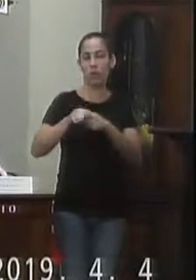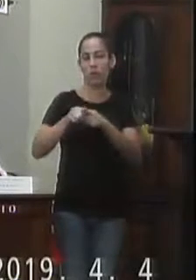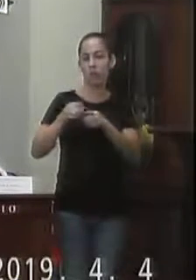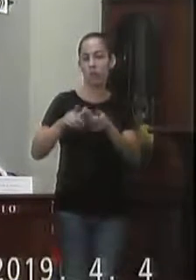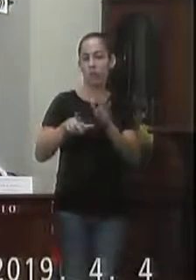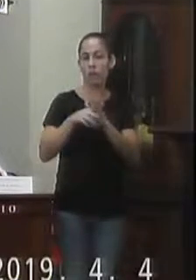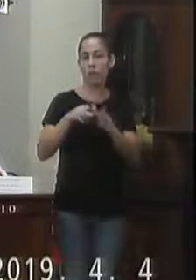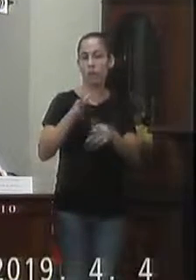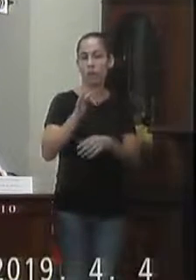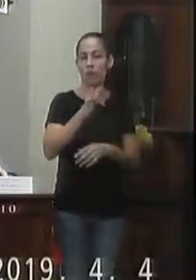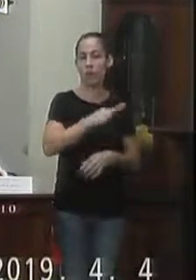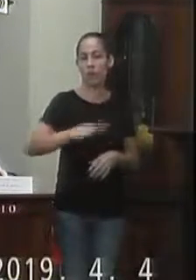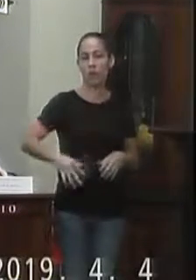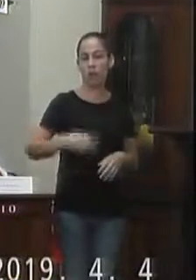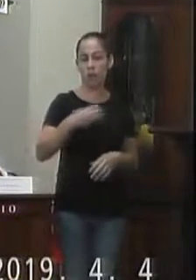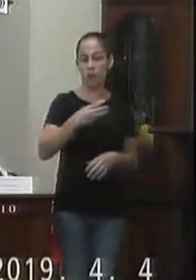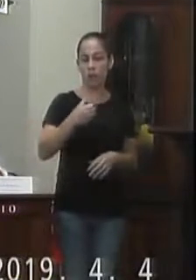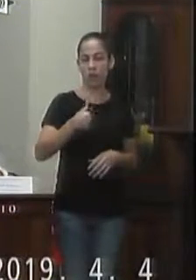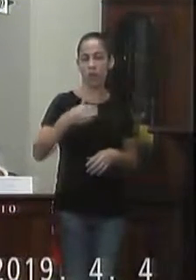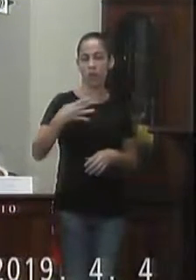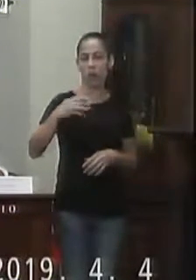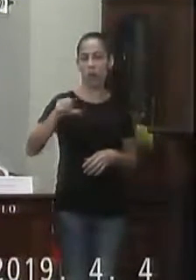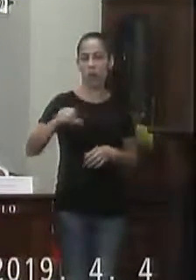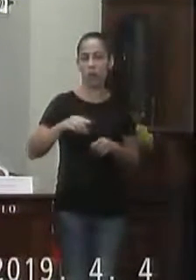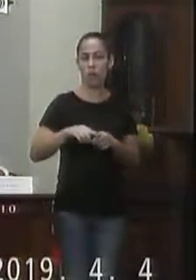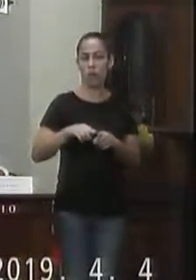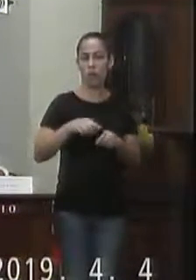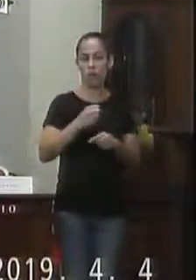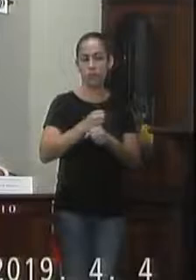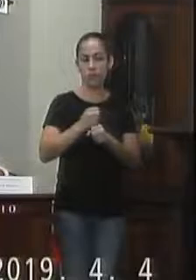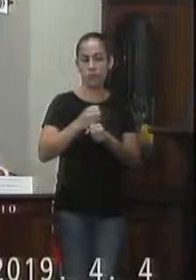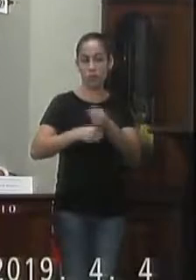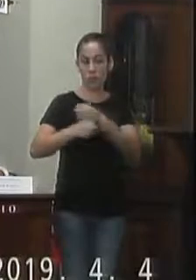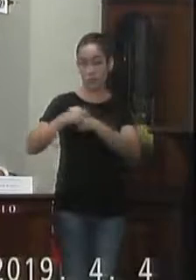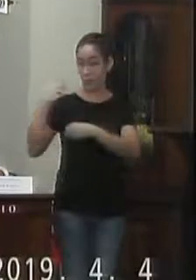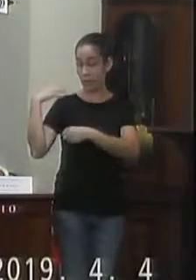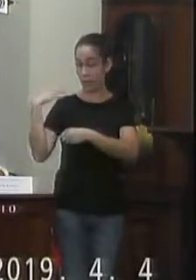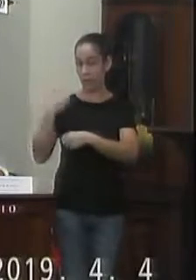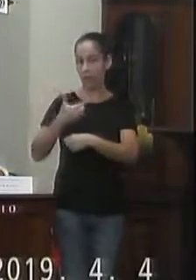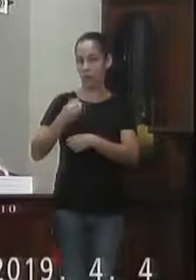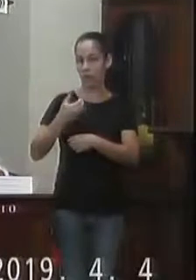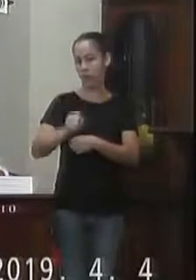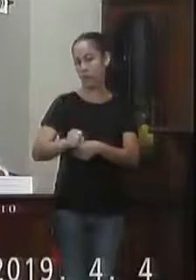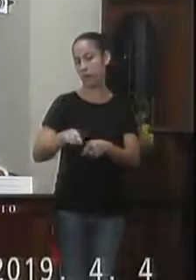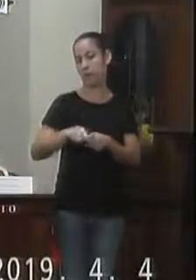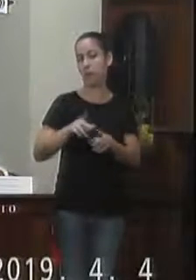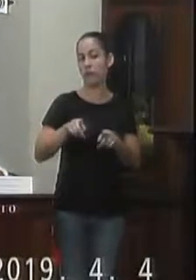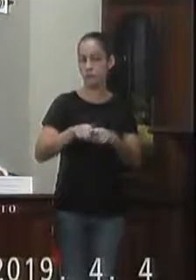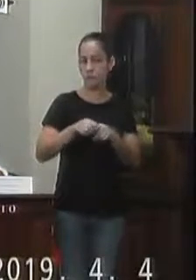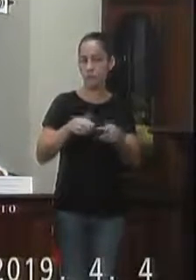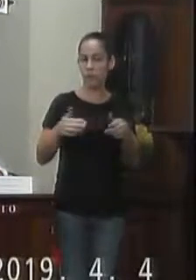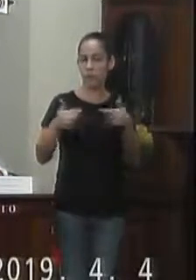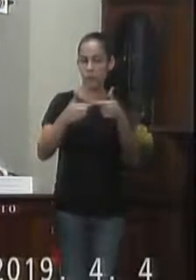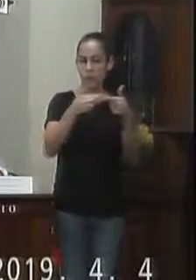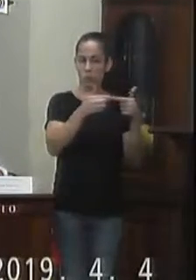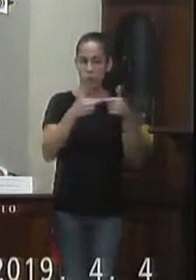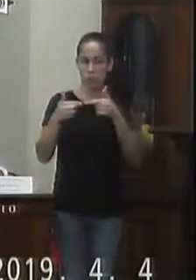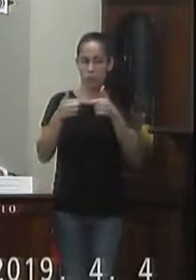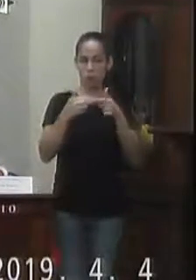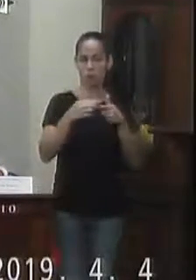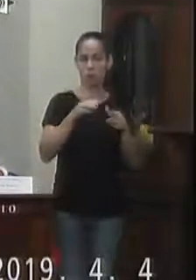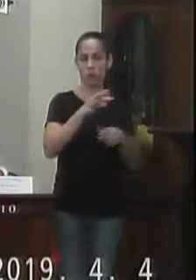Lei Federal 13.640 de 2018. Nesta mesma seara, o entendimento do egrégio tribunal, conforme decisão proferida nos